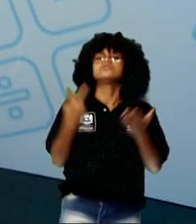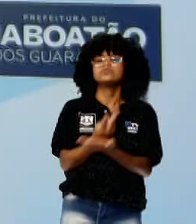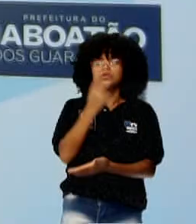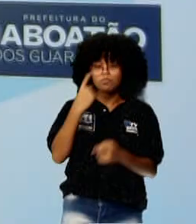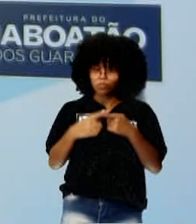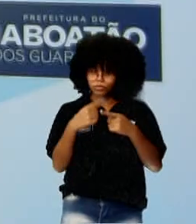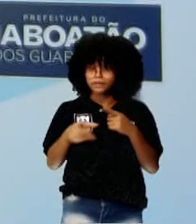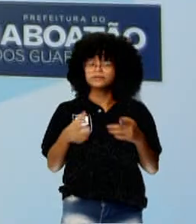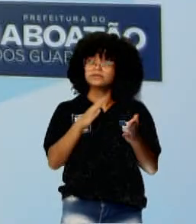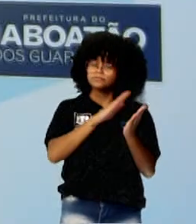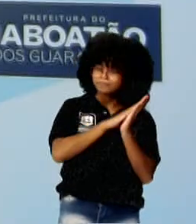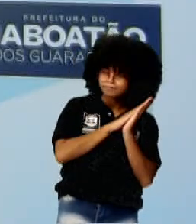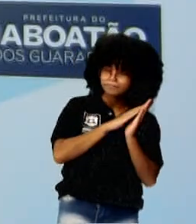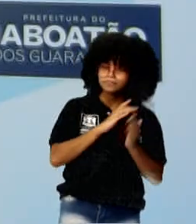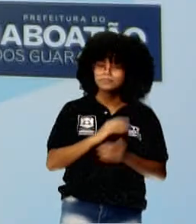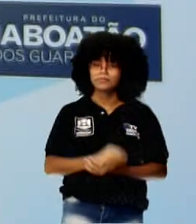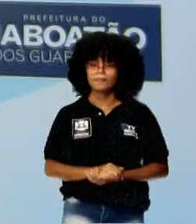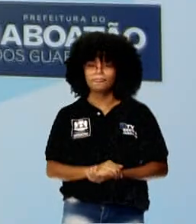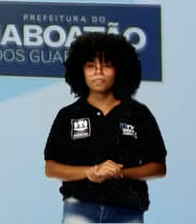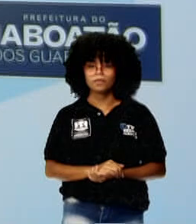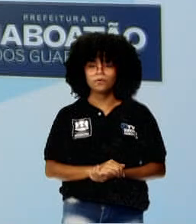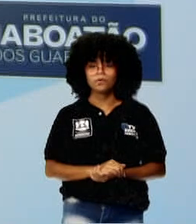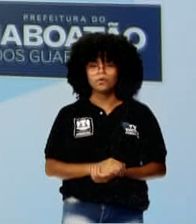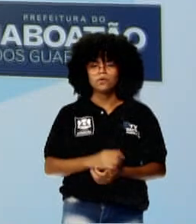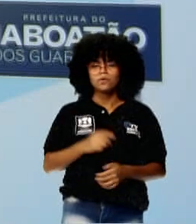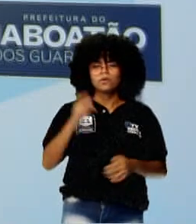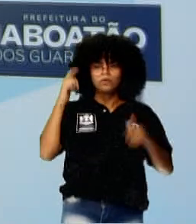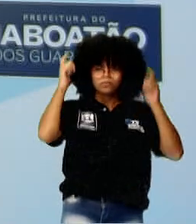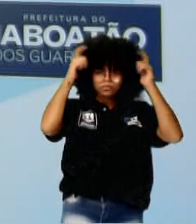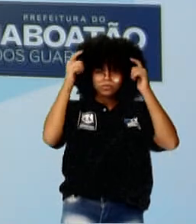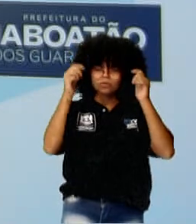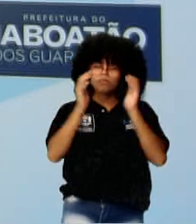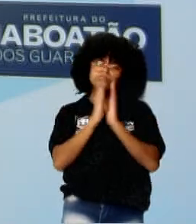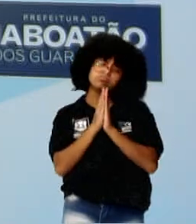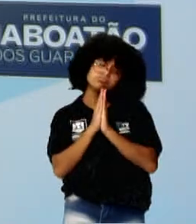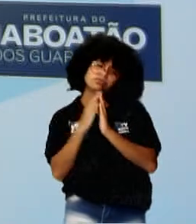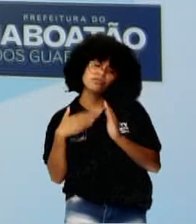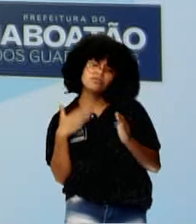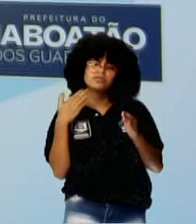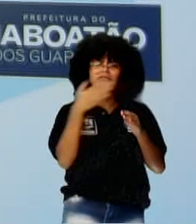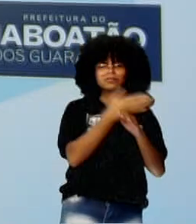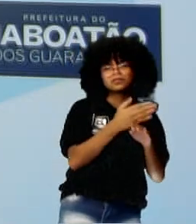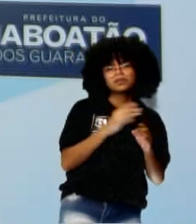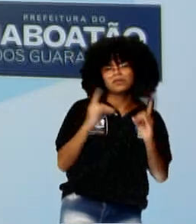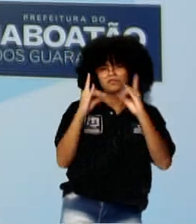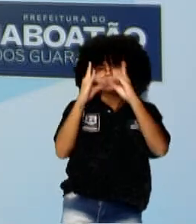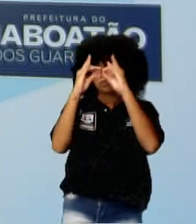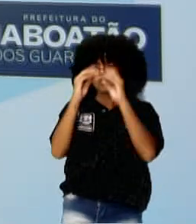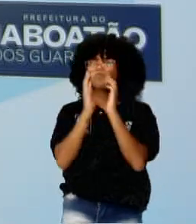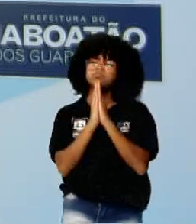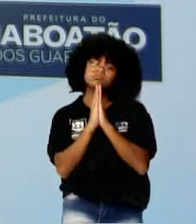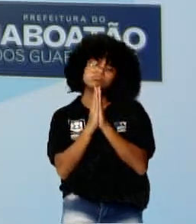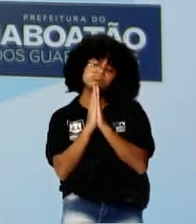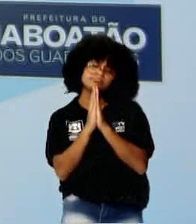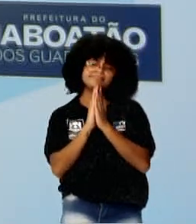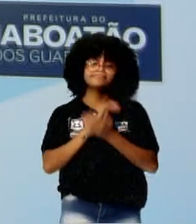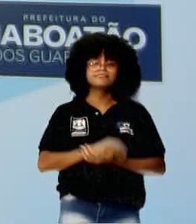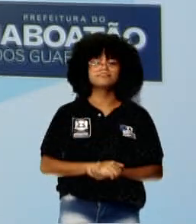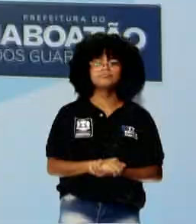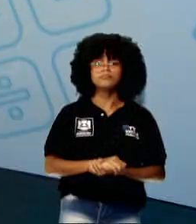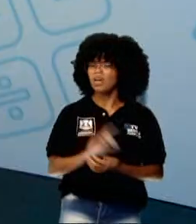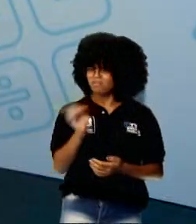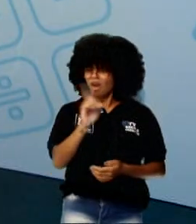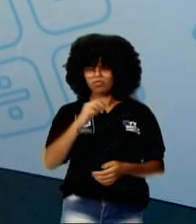deitada. Até que o príncipe disse, deixe-me levá-la para o castelo. Lugar de princesa em castelo, deixe-me levá-la. Claro que você